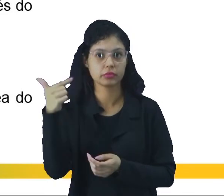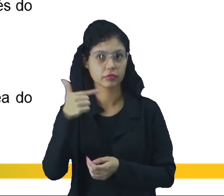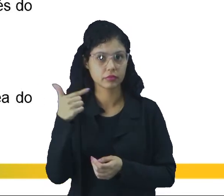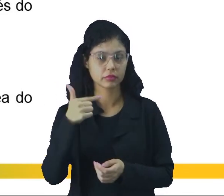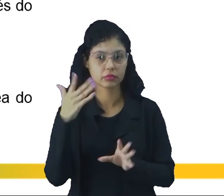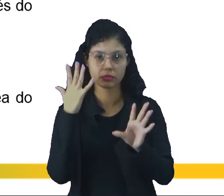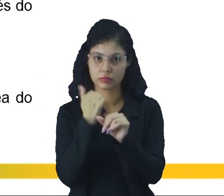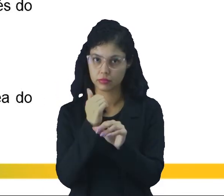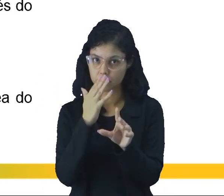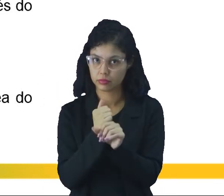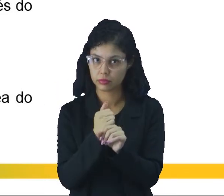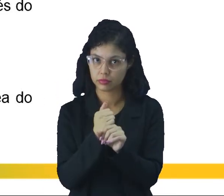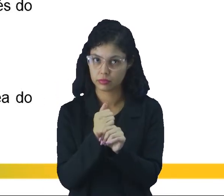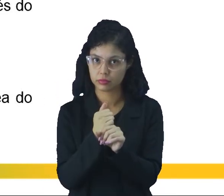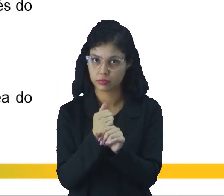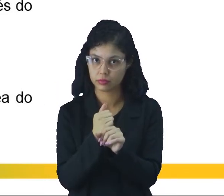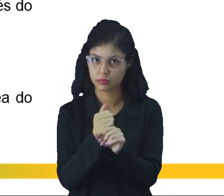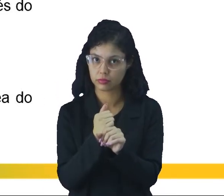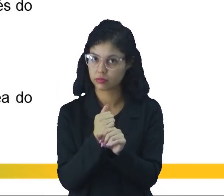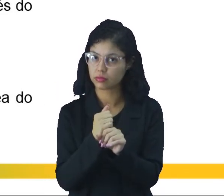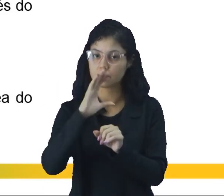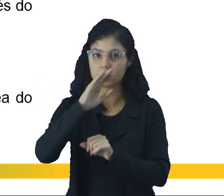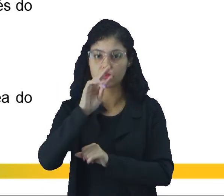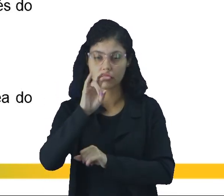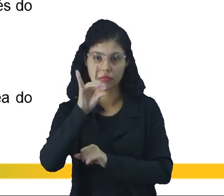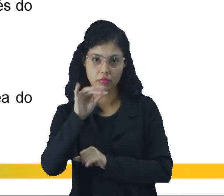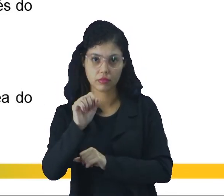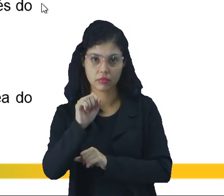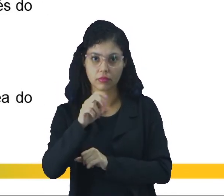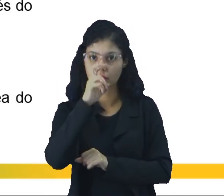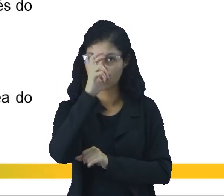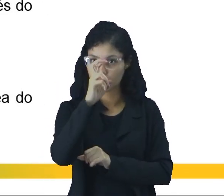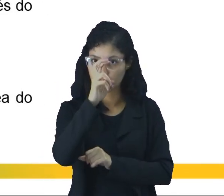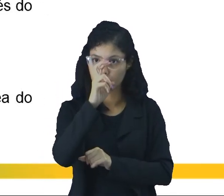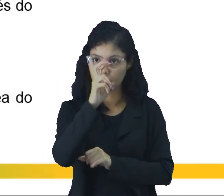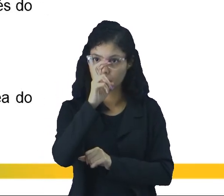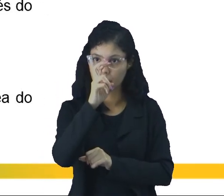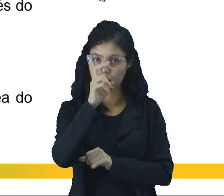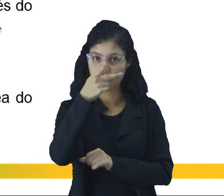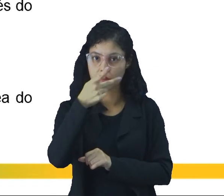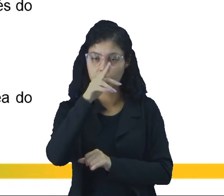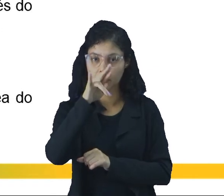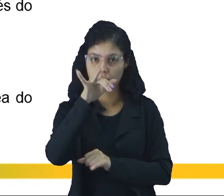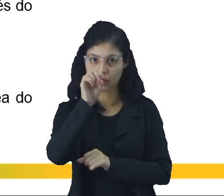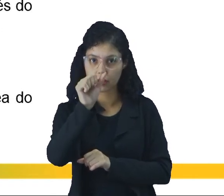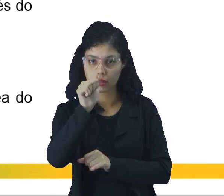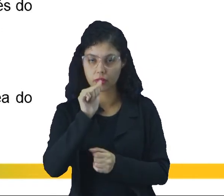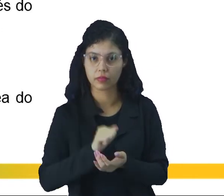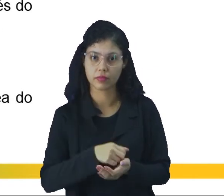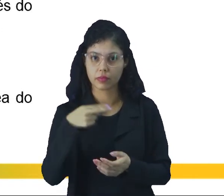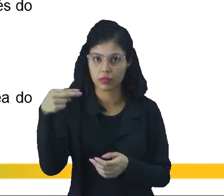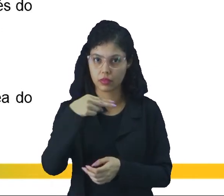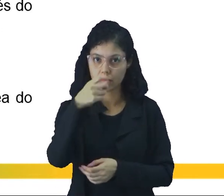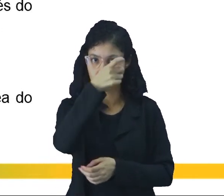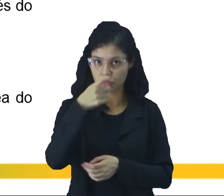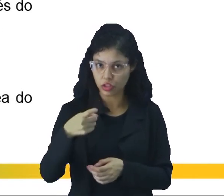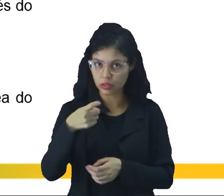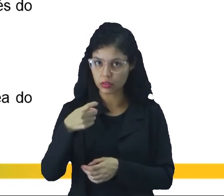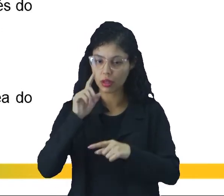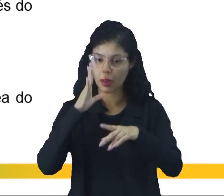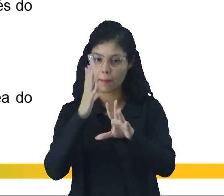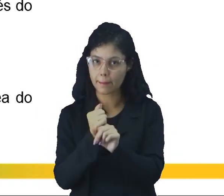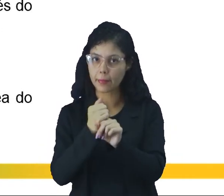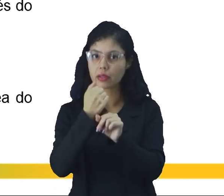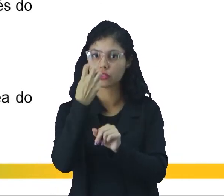é igual à soma do quadrado dos catetos. Ficou 5 ao quadrado, que é a hipotenusa, igual a x ao quadrado